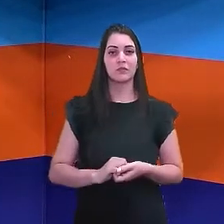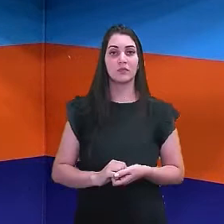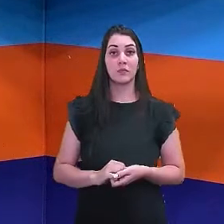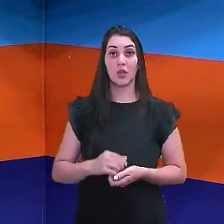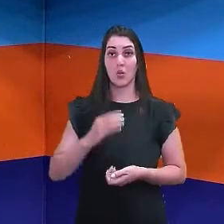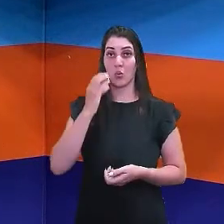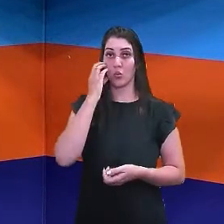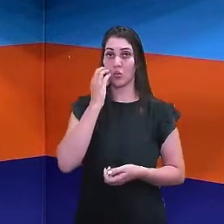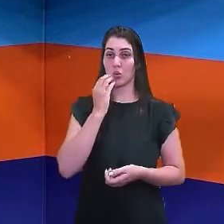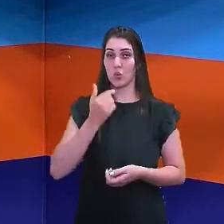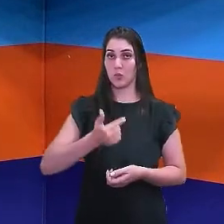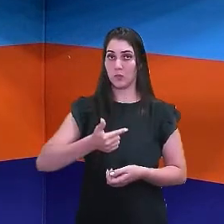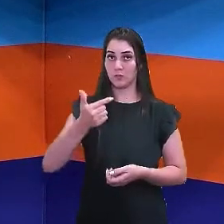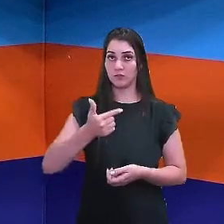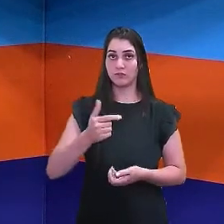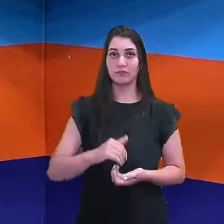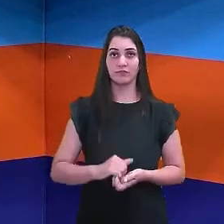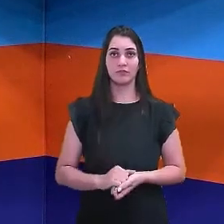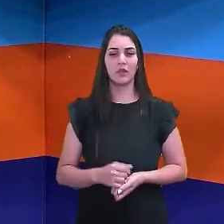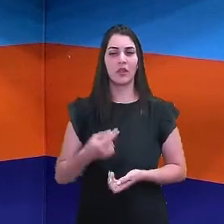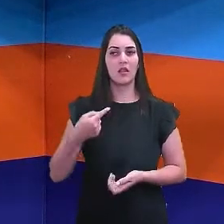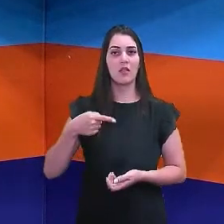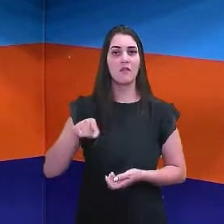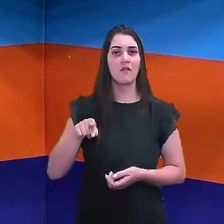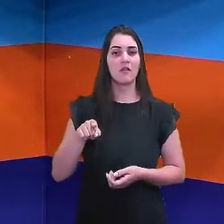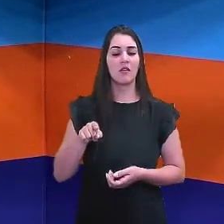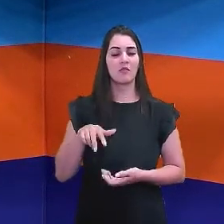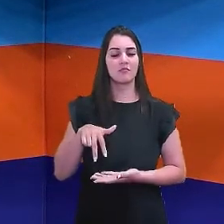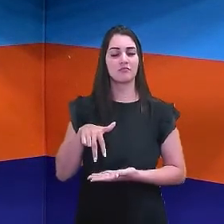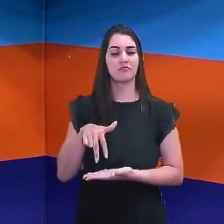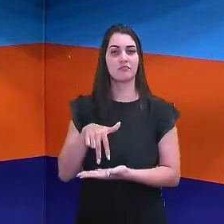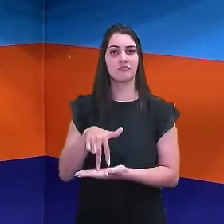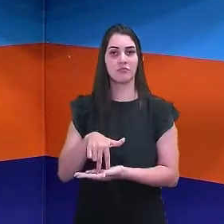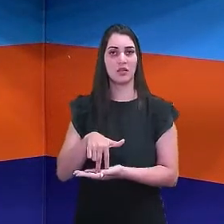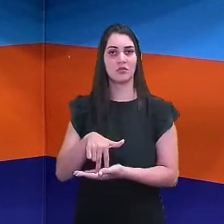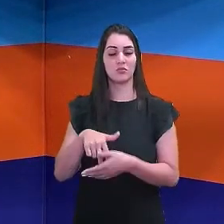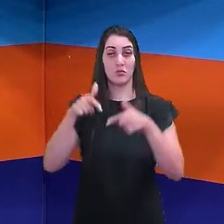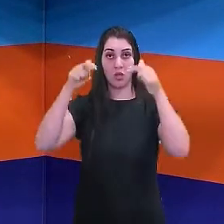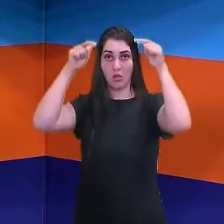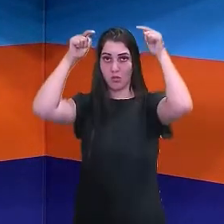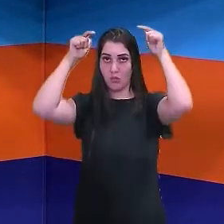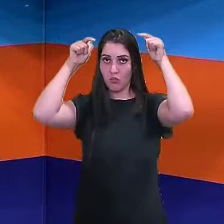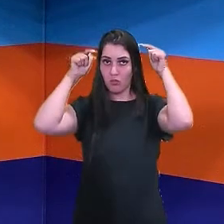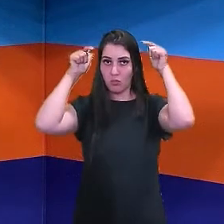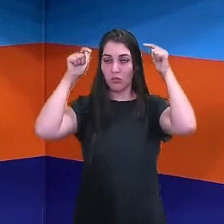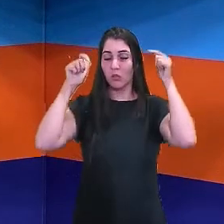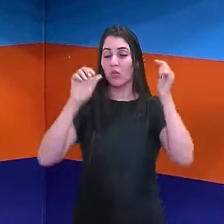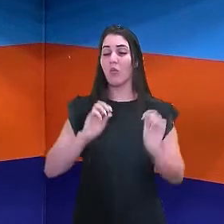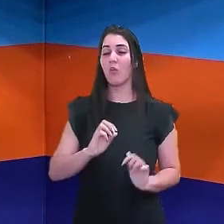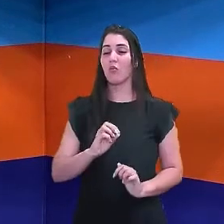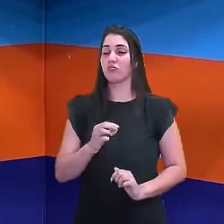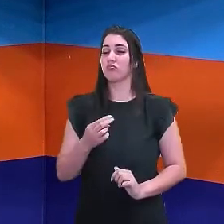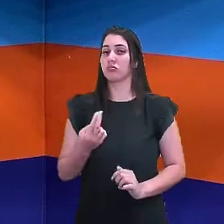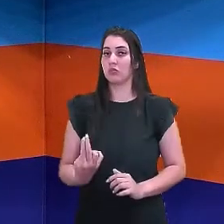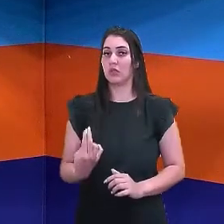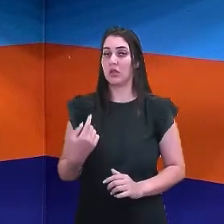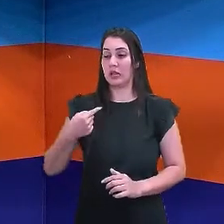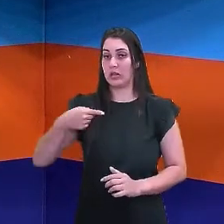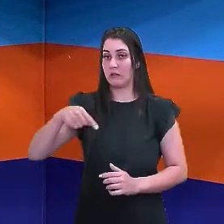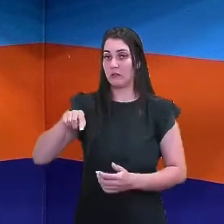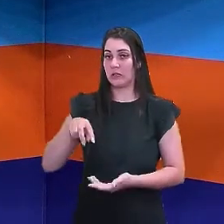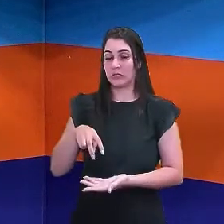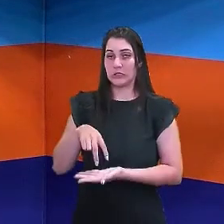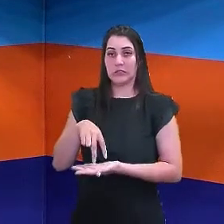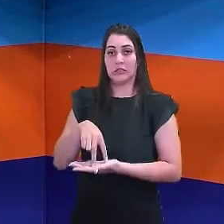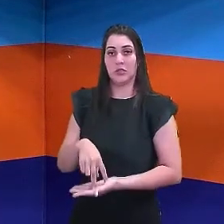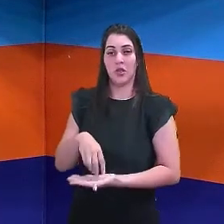Pedro II, ele vai assumir um trono, ou ele vai assumir uma